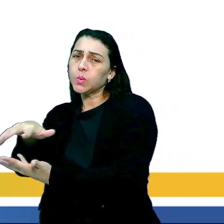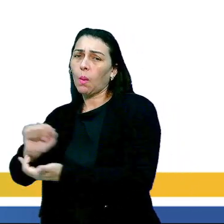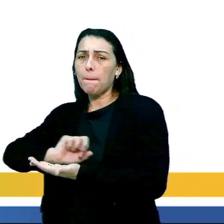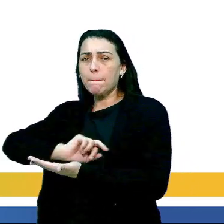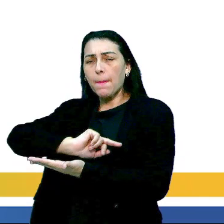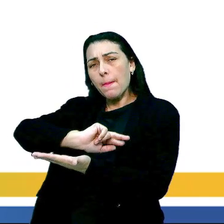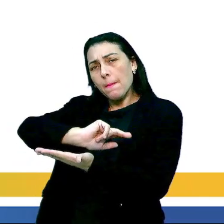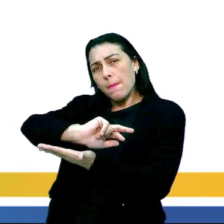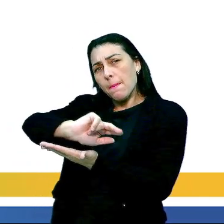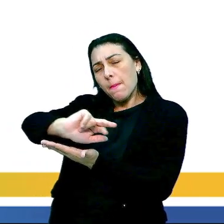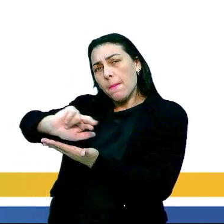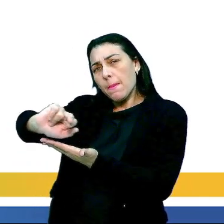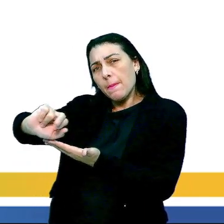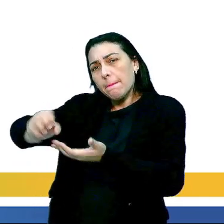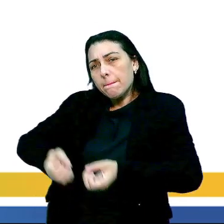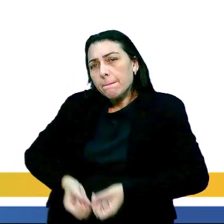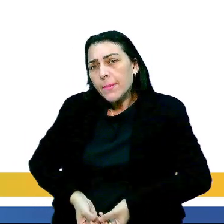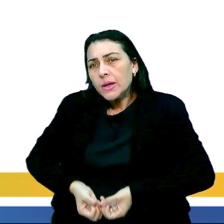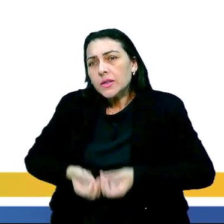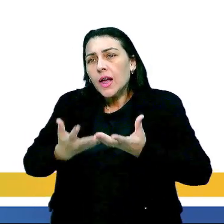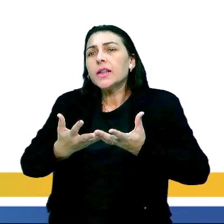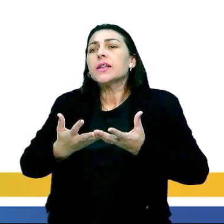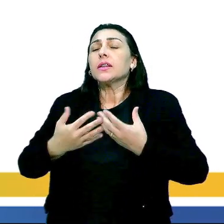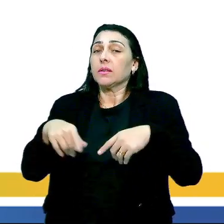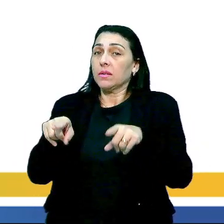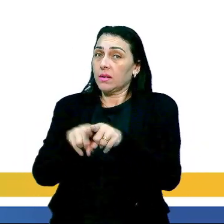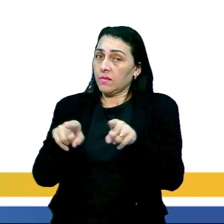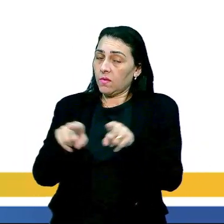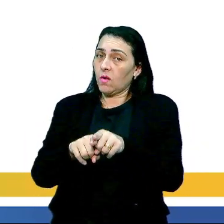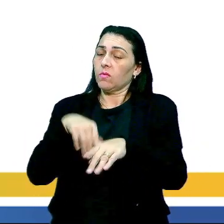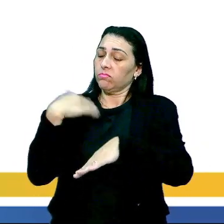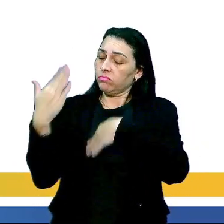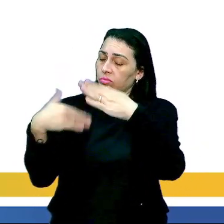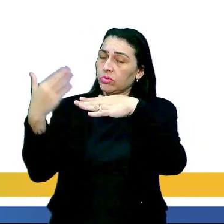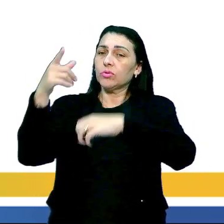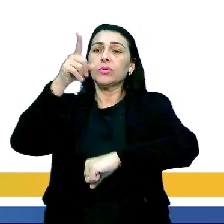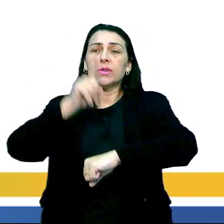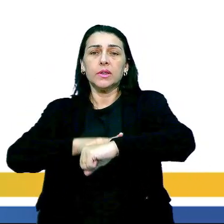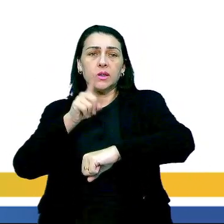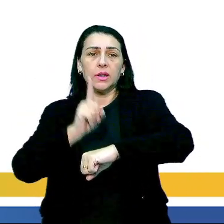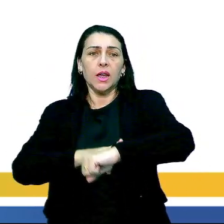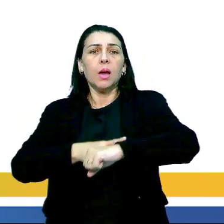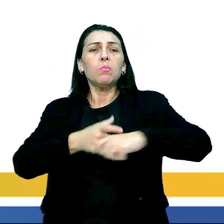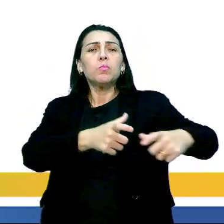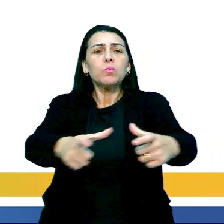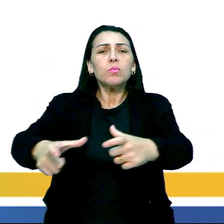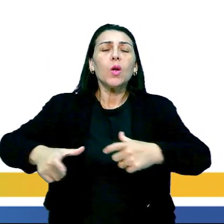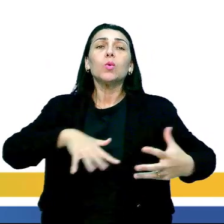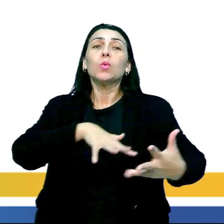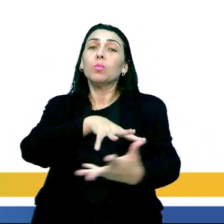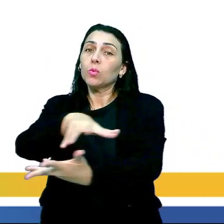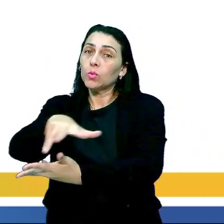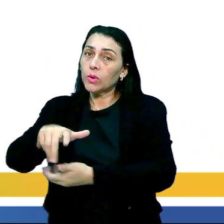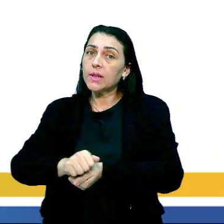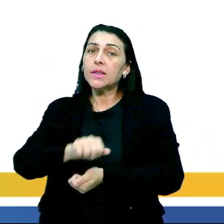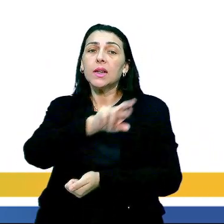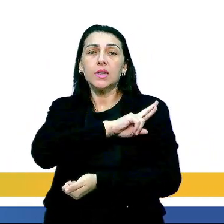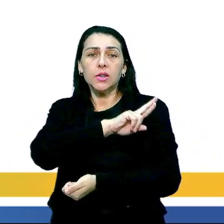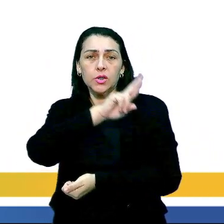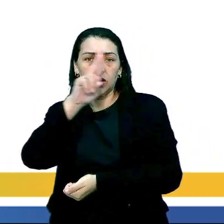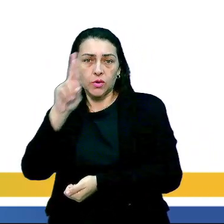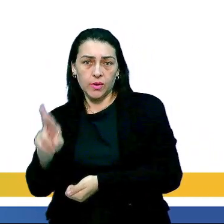e diversificado, que se manifesta e se desenvolve no tempo e no espaço, o mundo